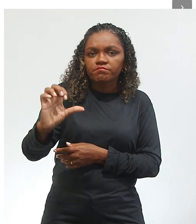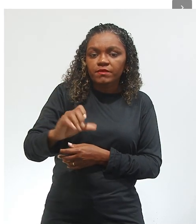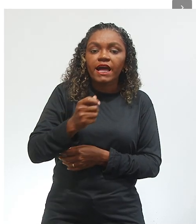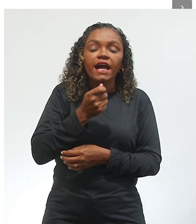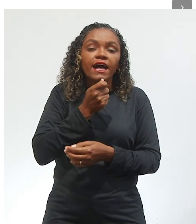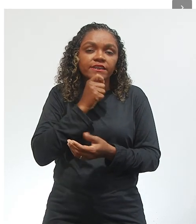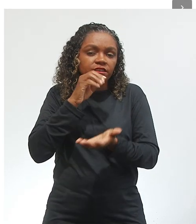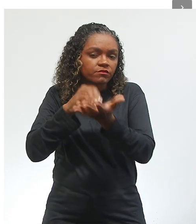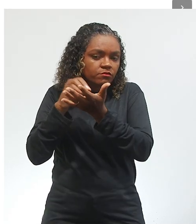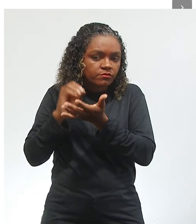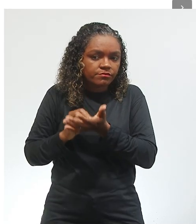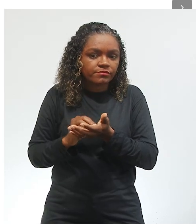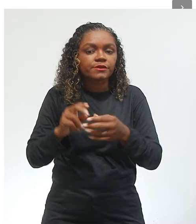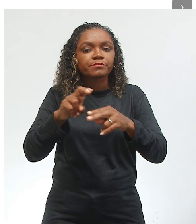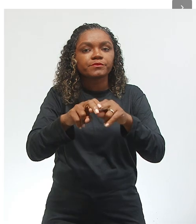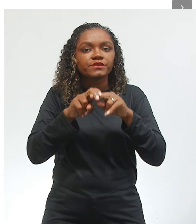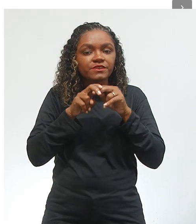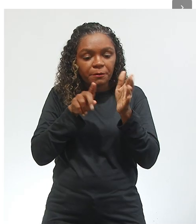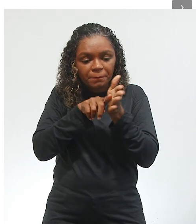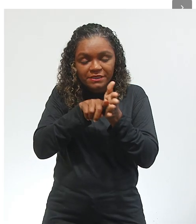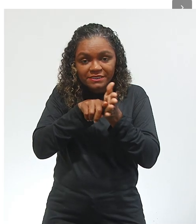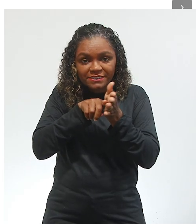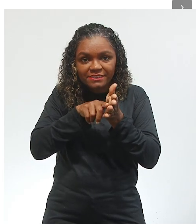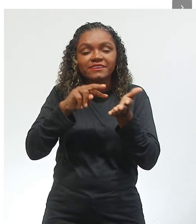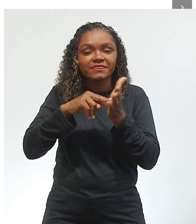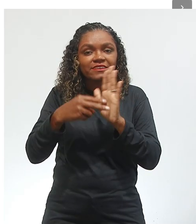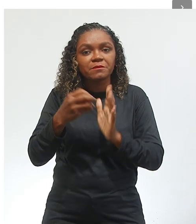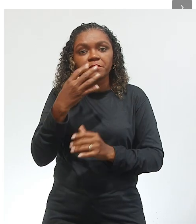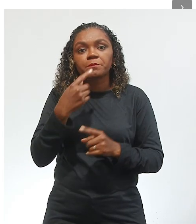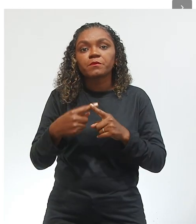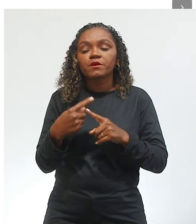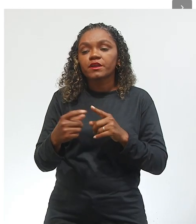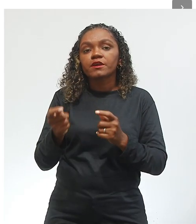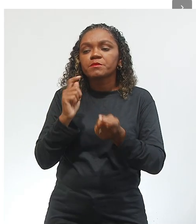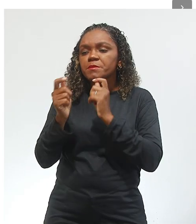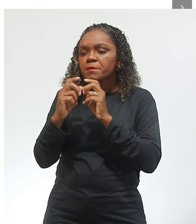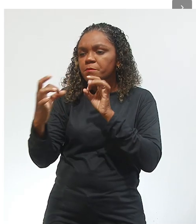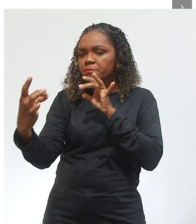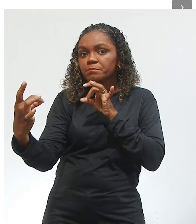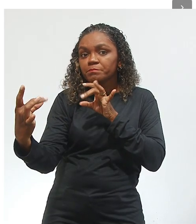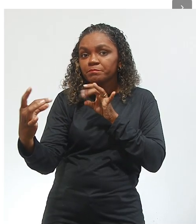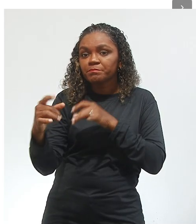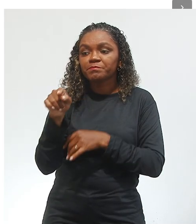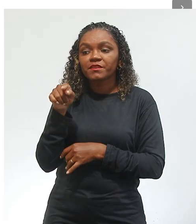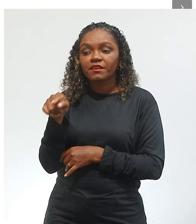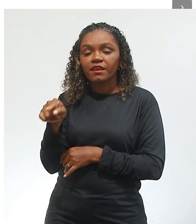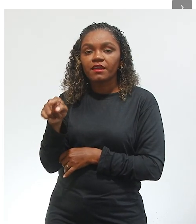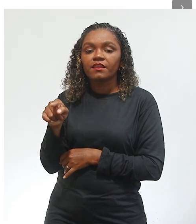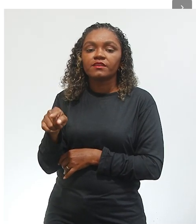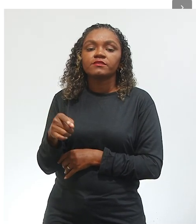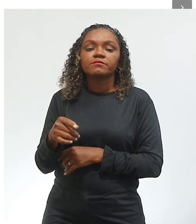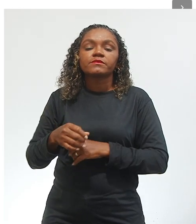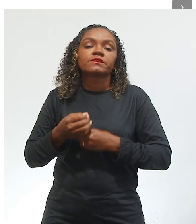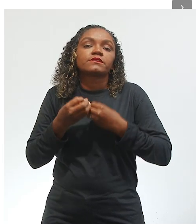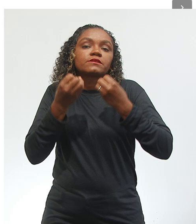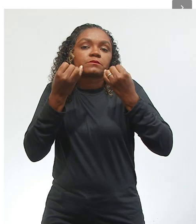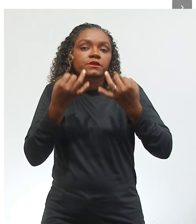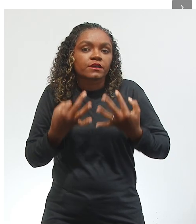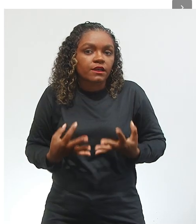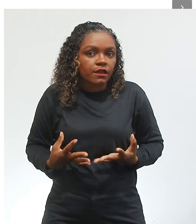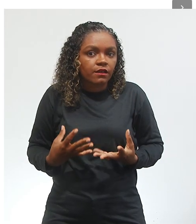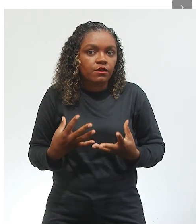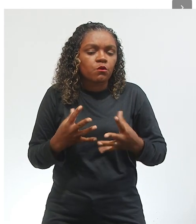isso a importância da pesquisa, né? Para a gente saber o que é que a pessoa tá achando, o que ela acha bom, o que ela acha ruim. Então, todos